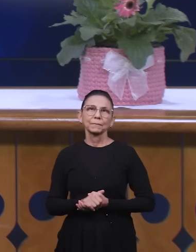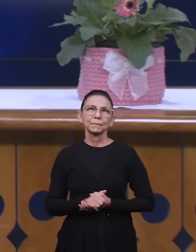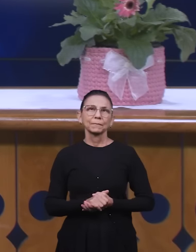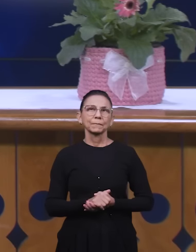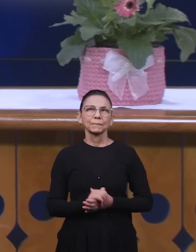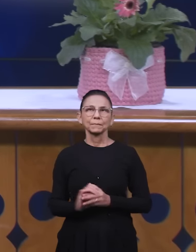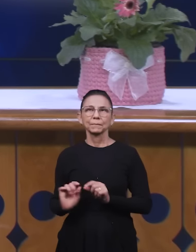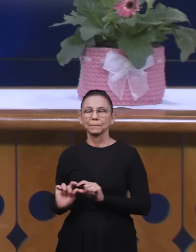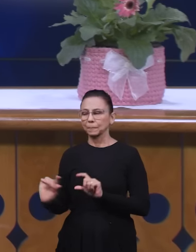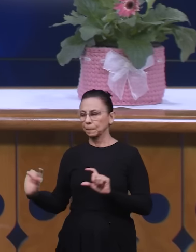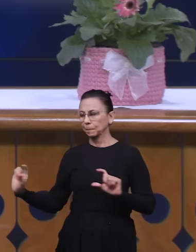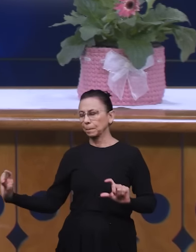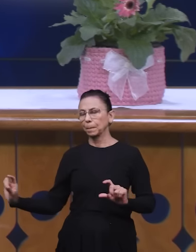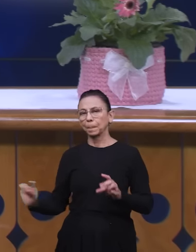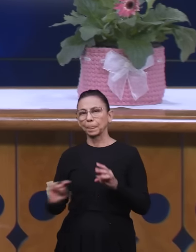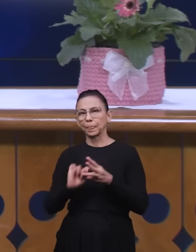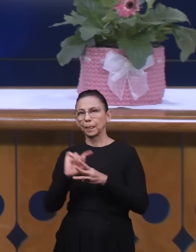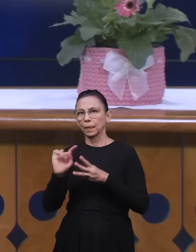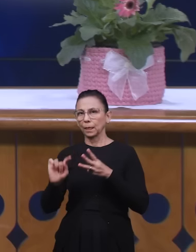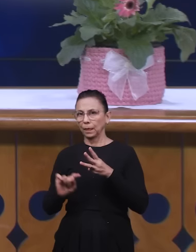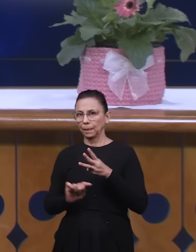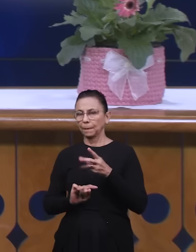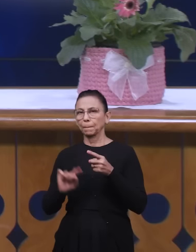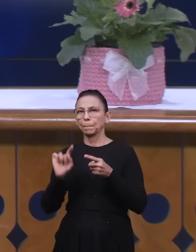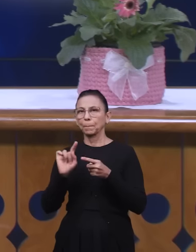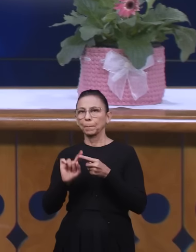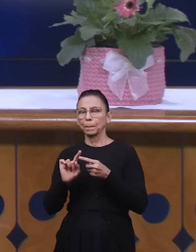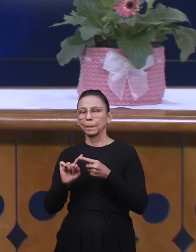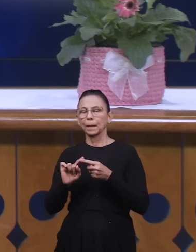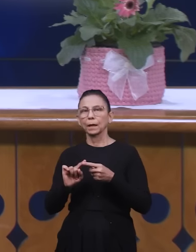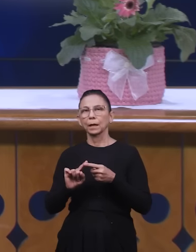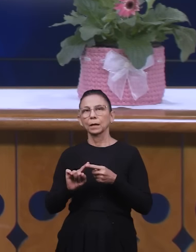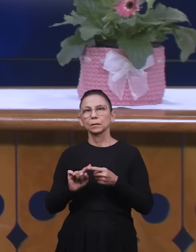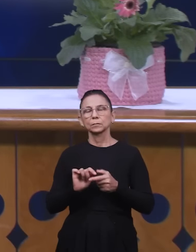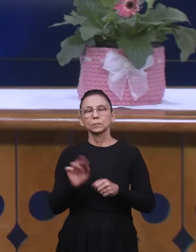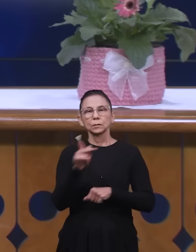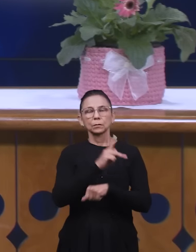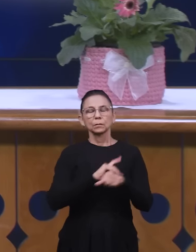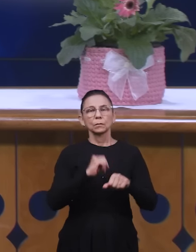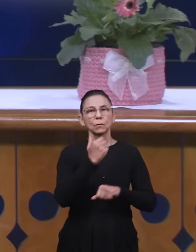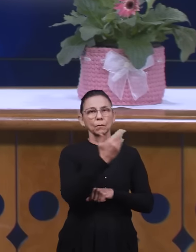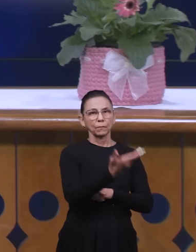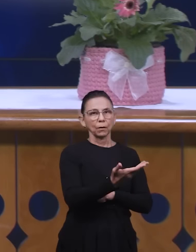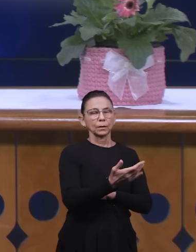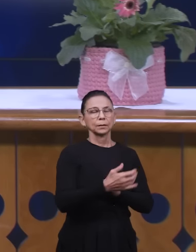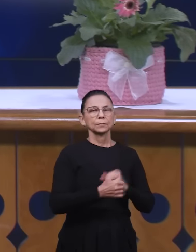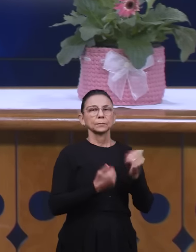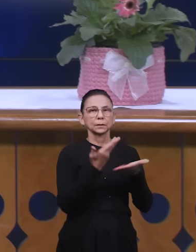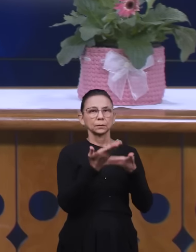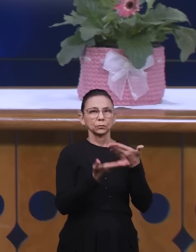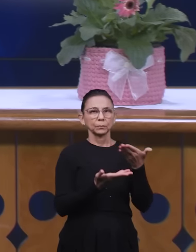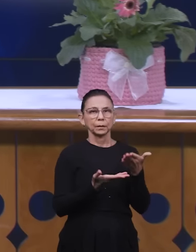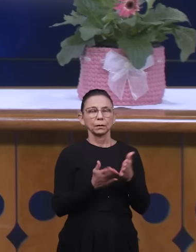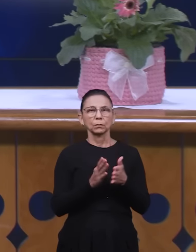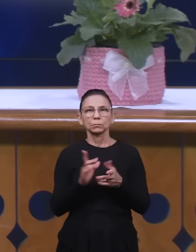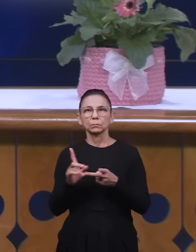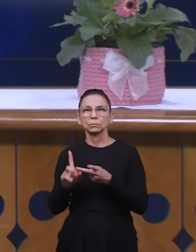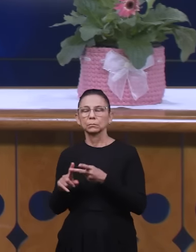Está na nossa tela um QR Code para atendimento aqueles irmãos que se encontram no